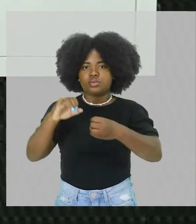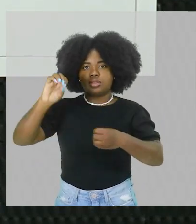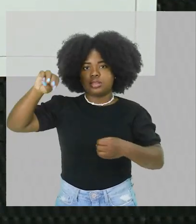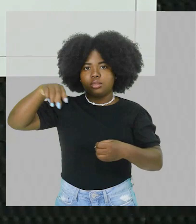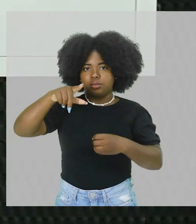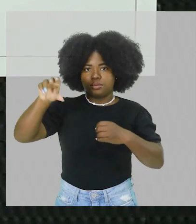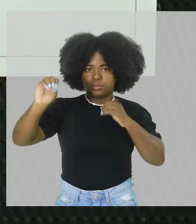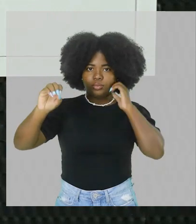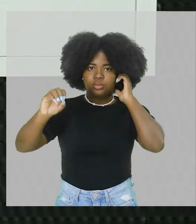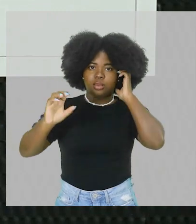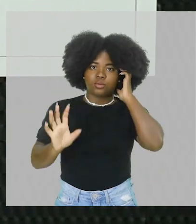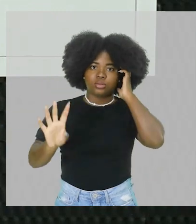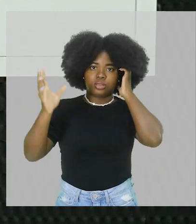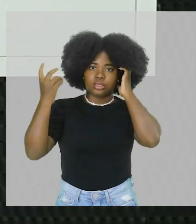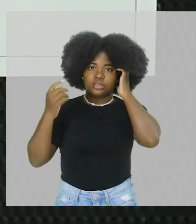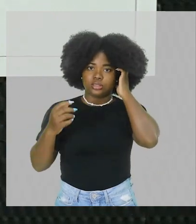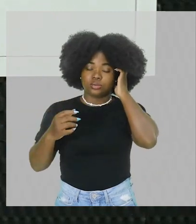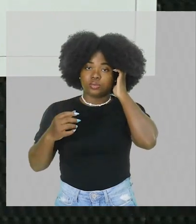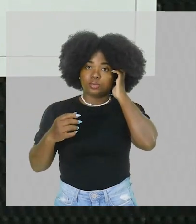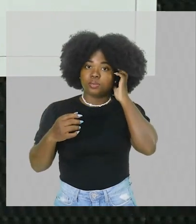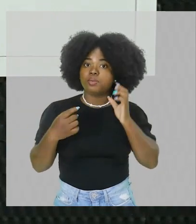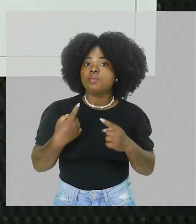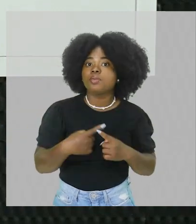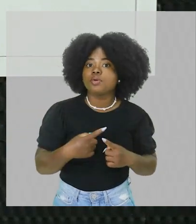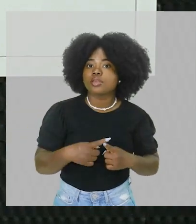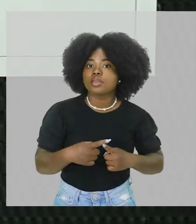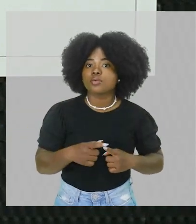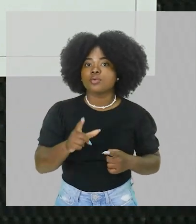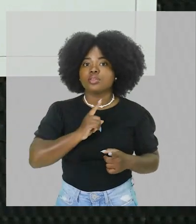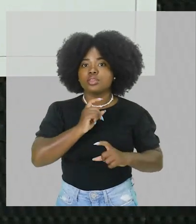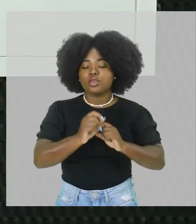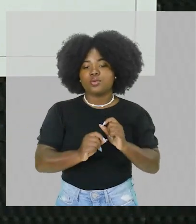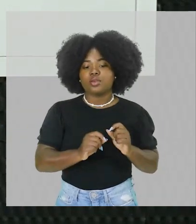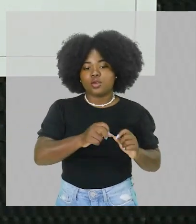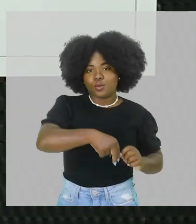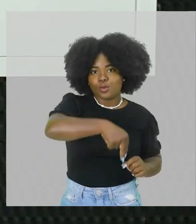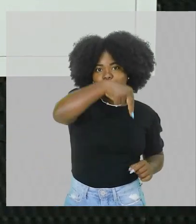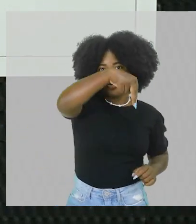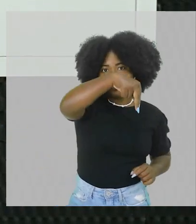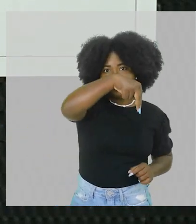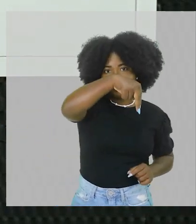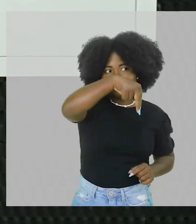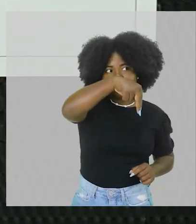a atração ocorre quando nós tivermos aqui, ó, polo norte